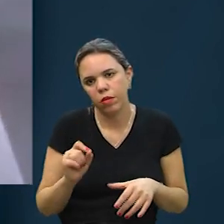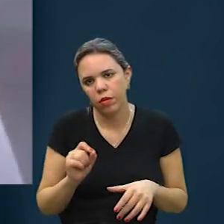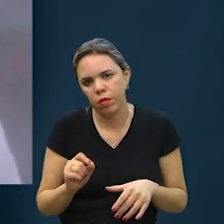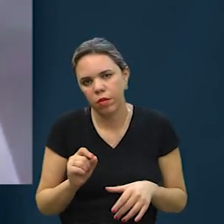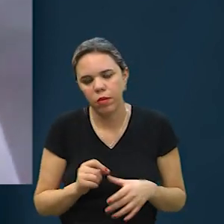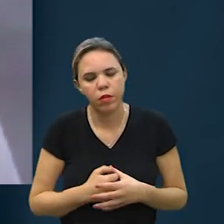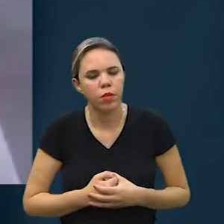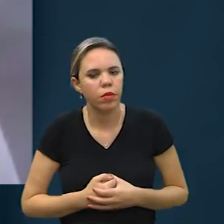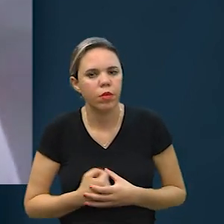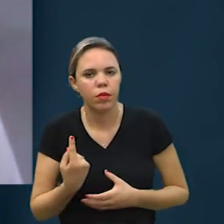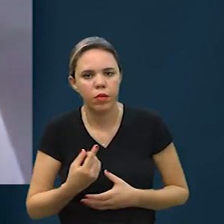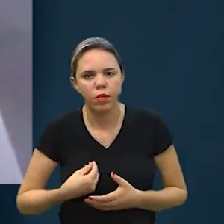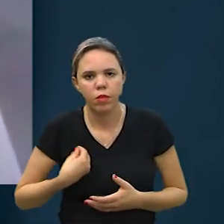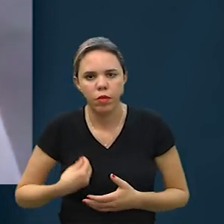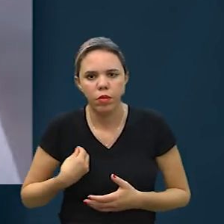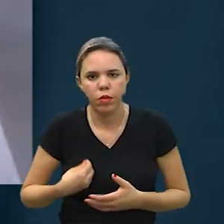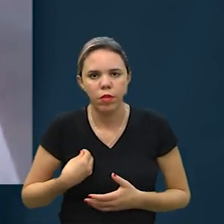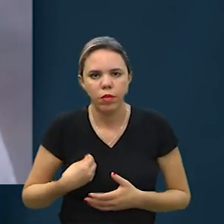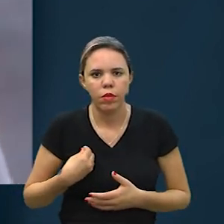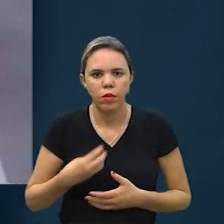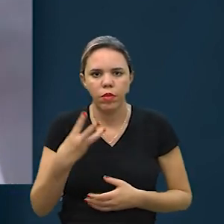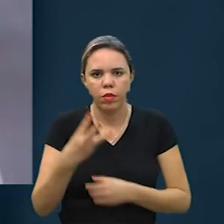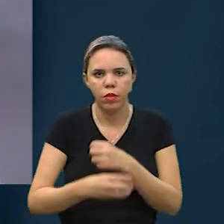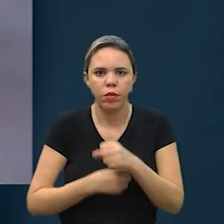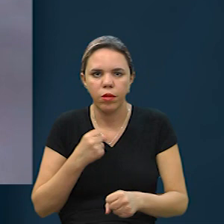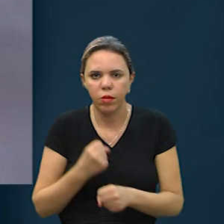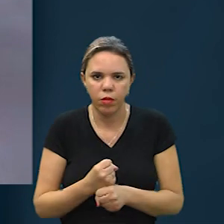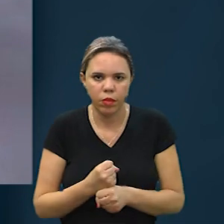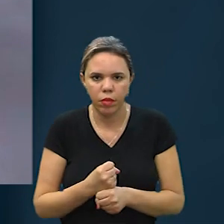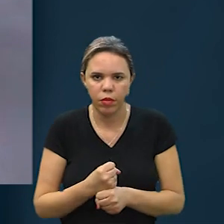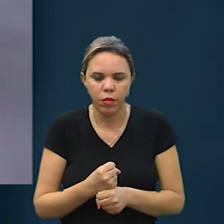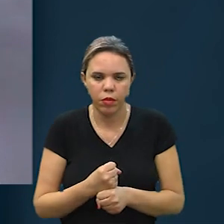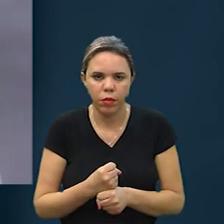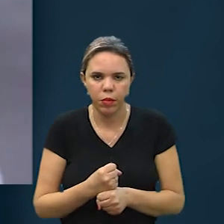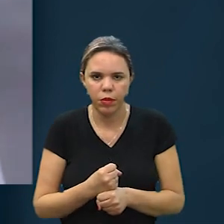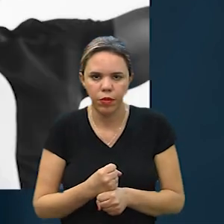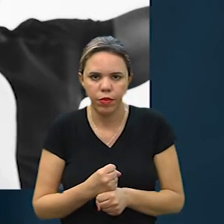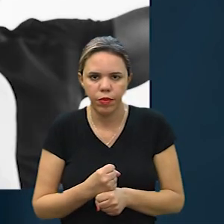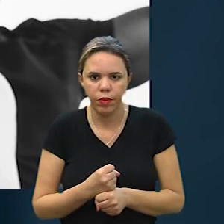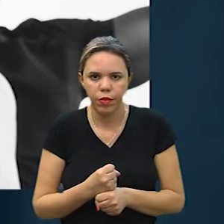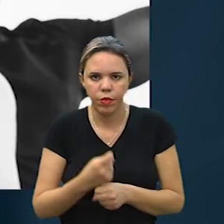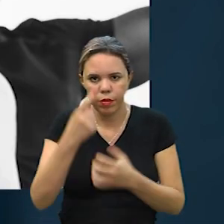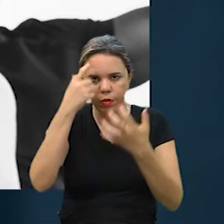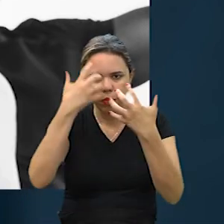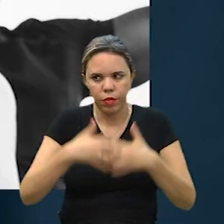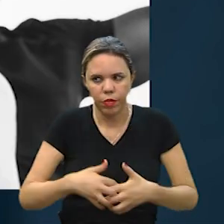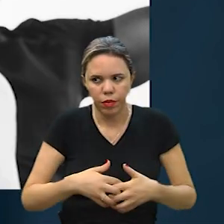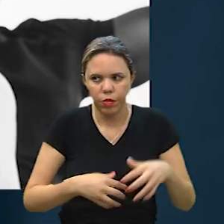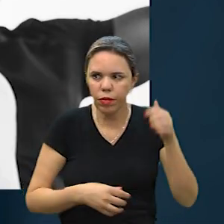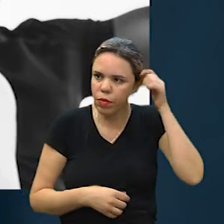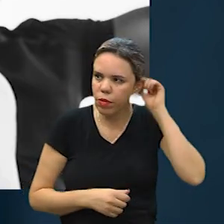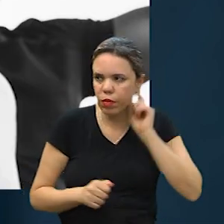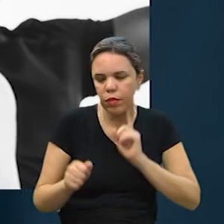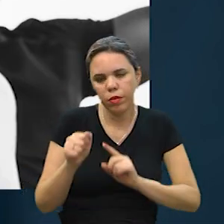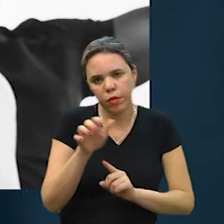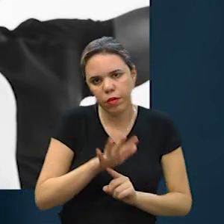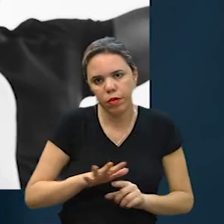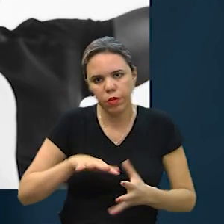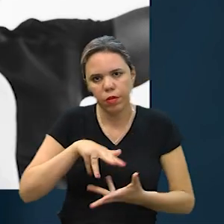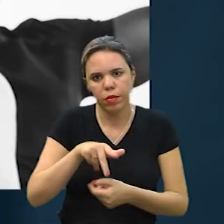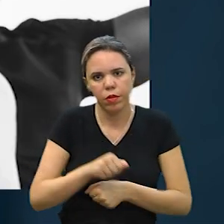interessante é que nós vivemos aí esses últimos 3 anos com uma reflexão da